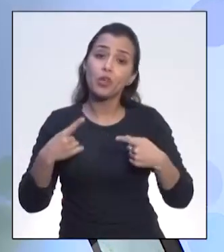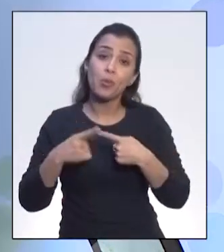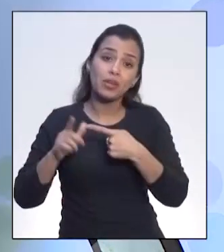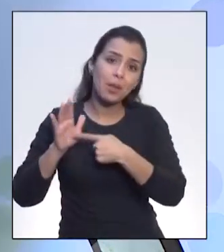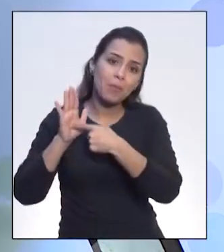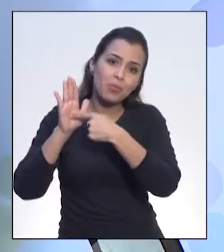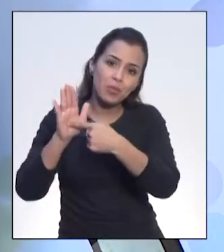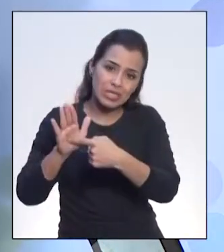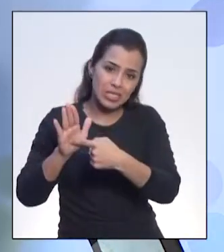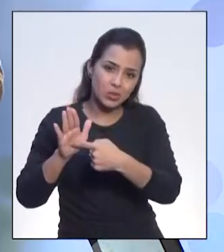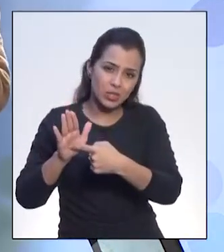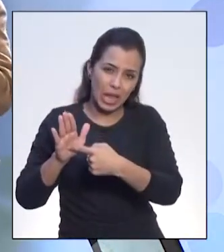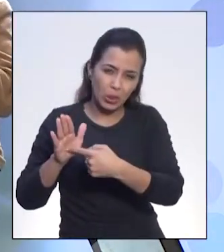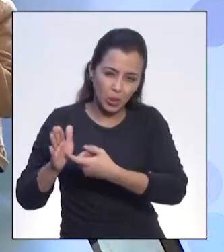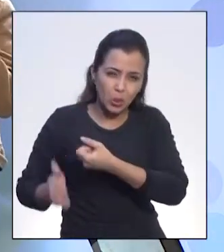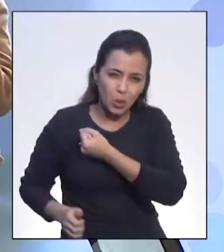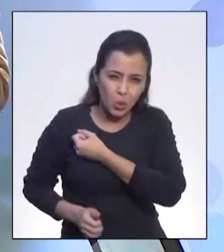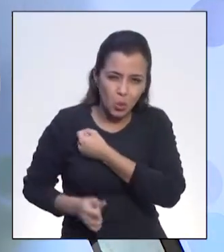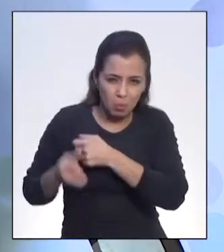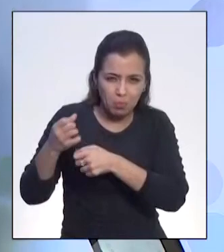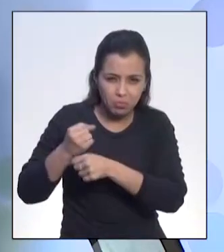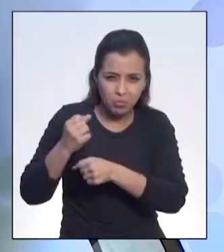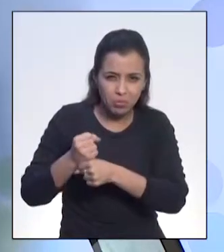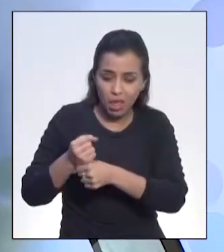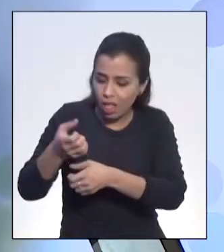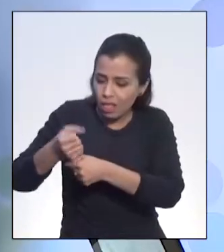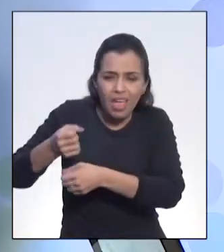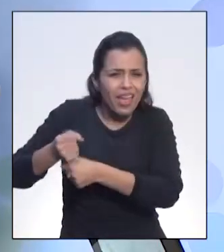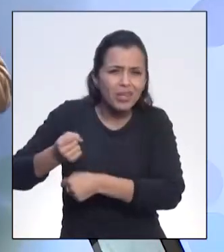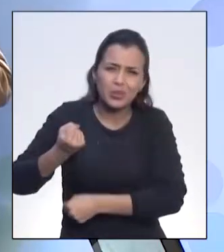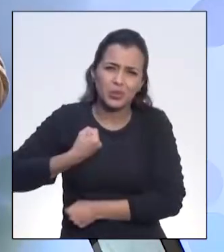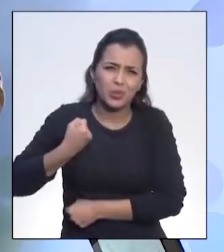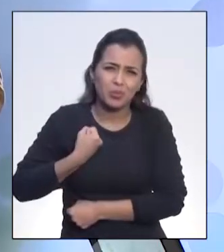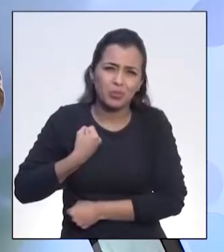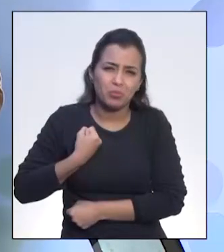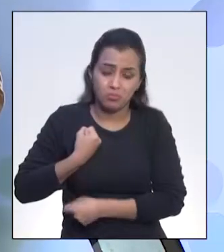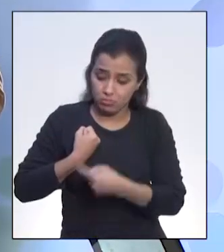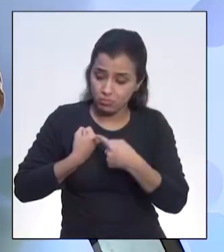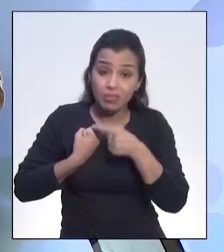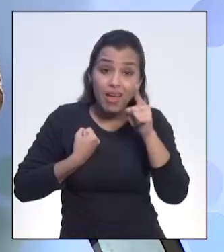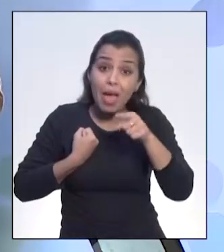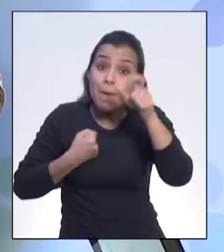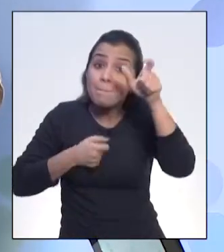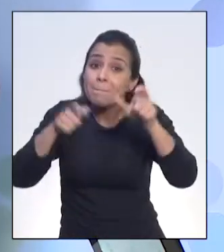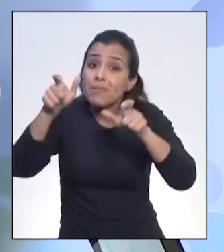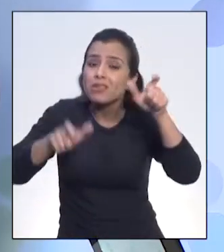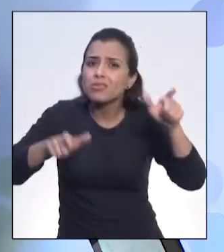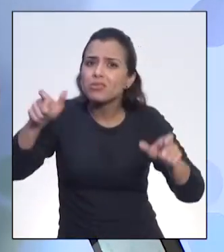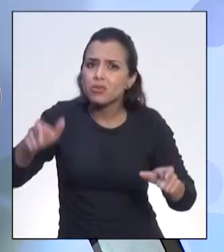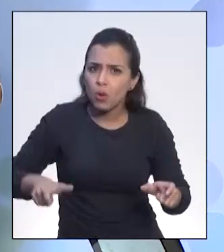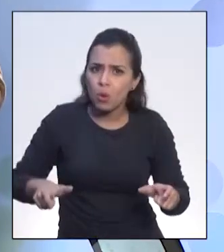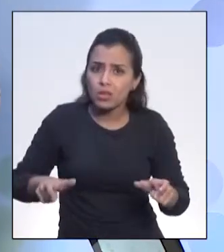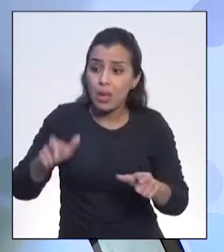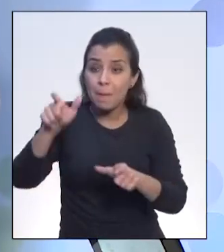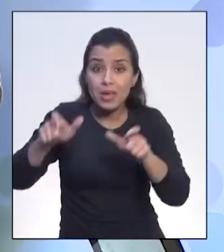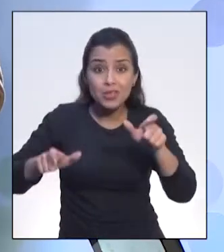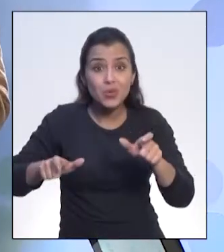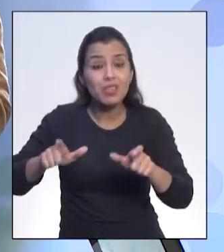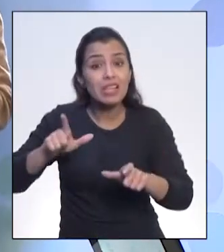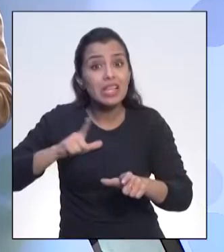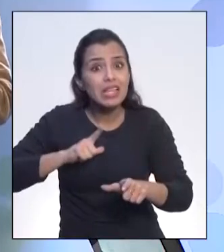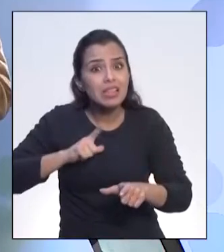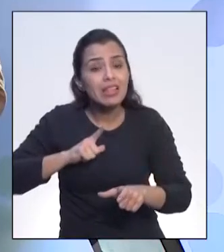não estamos falando apenas de números, nós estamos falando de pessoas. Pessoas que têm uma história, pessoas que